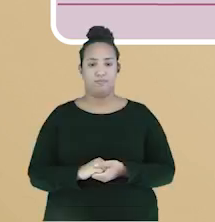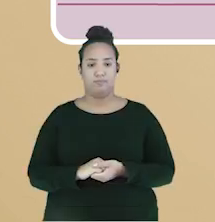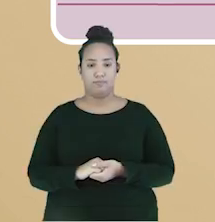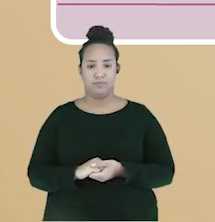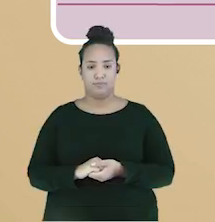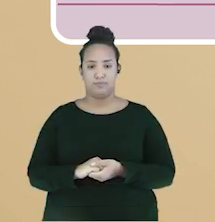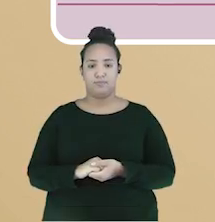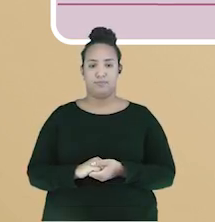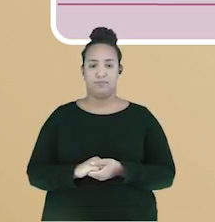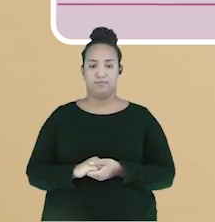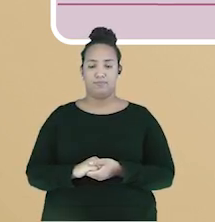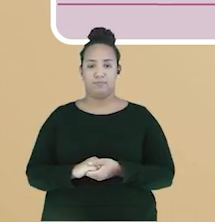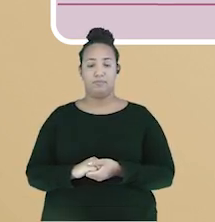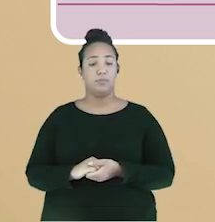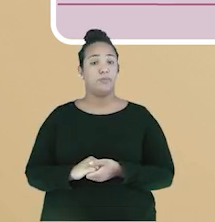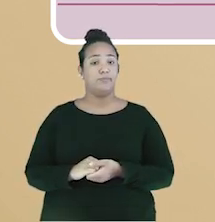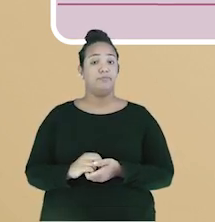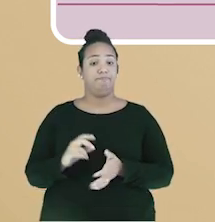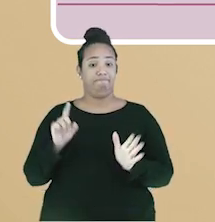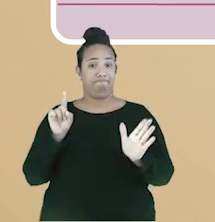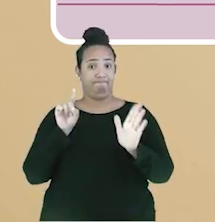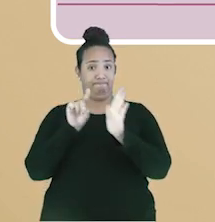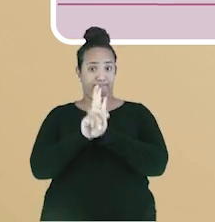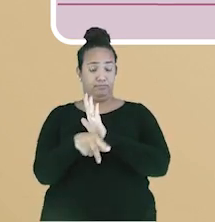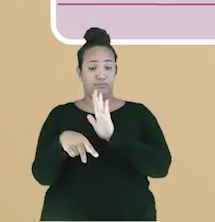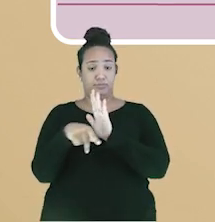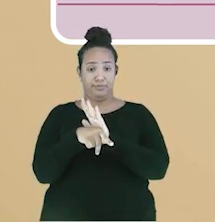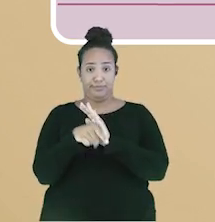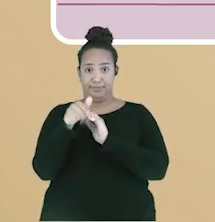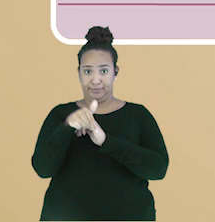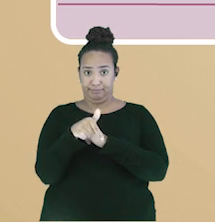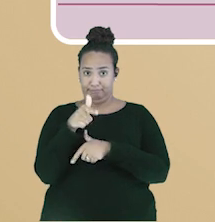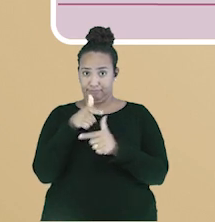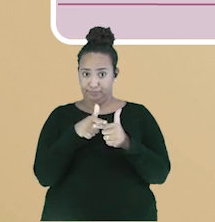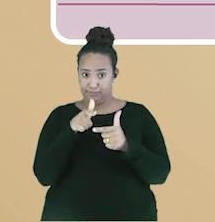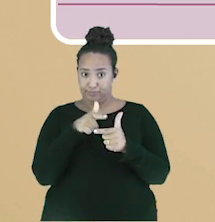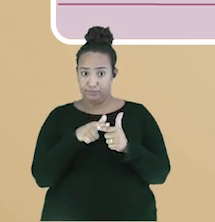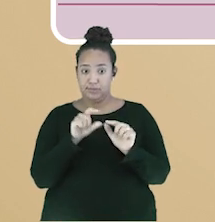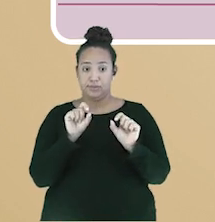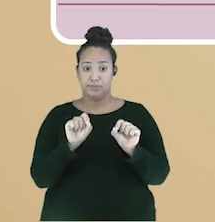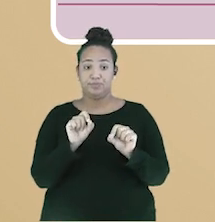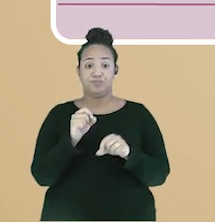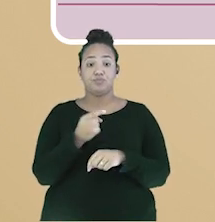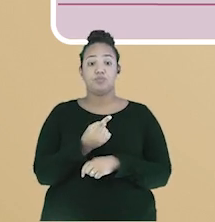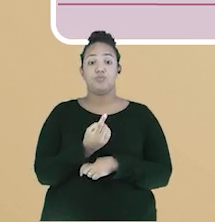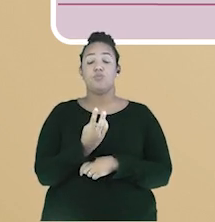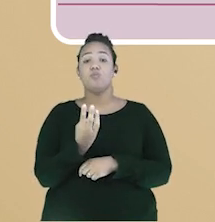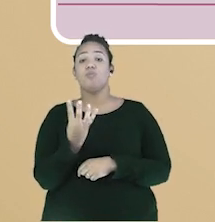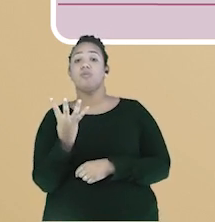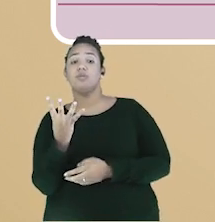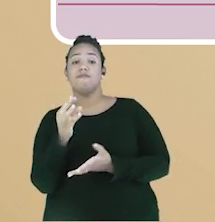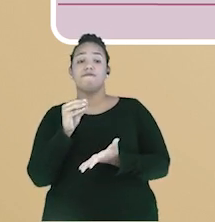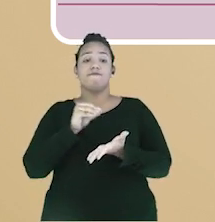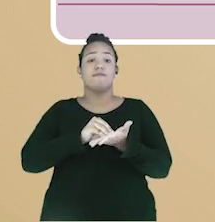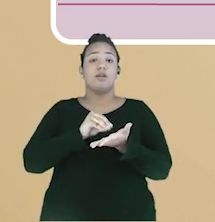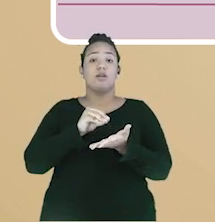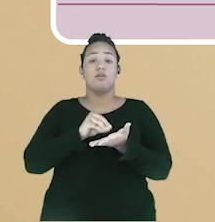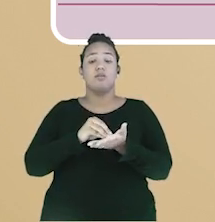A pergunta aqui do problema é: quantos livros ainda restam na